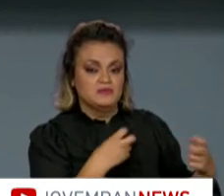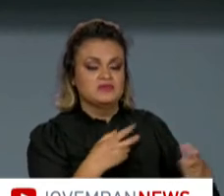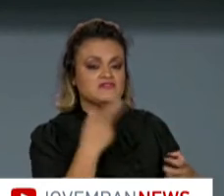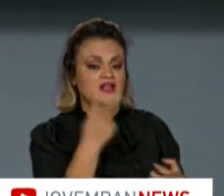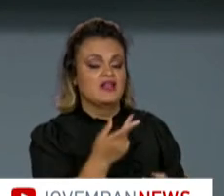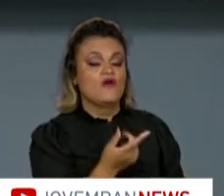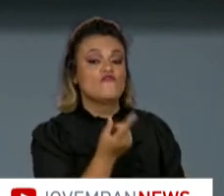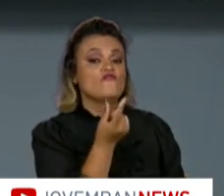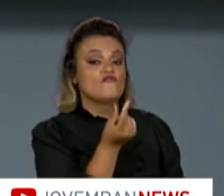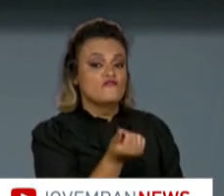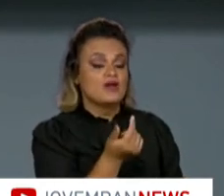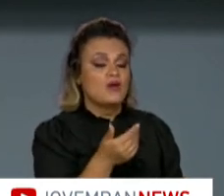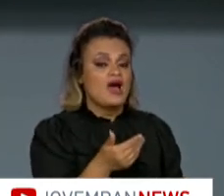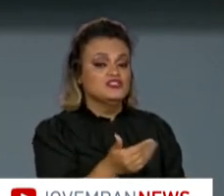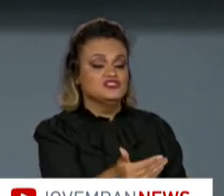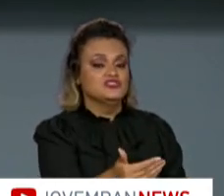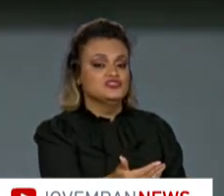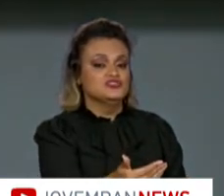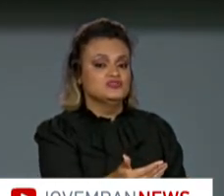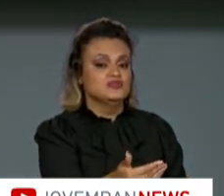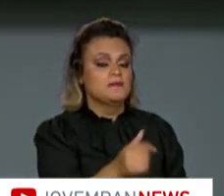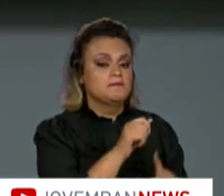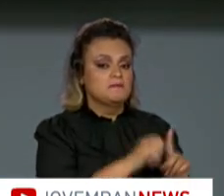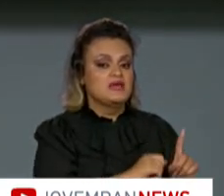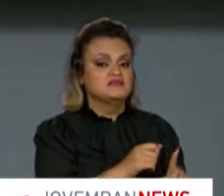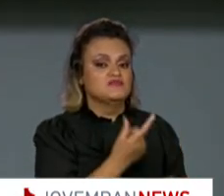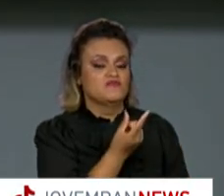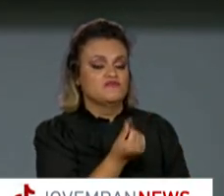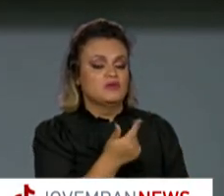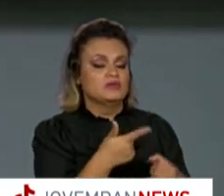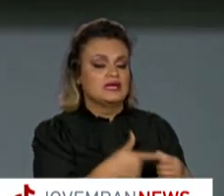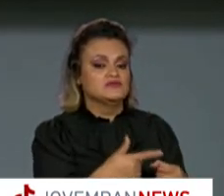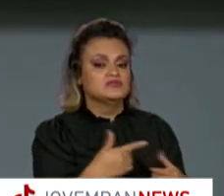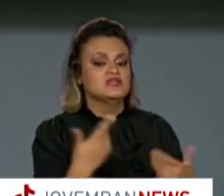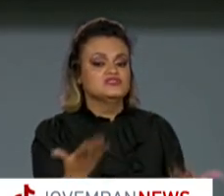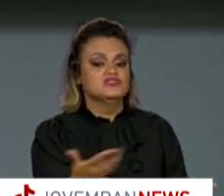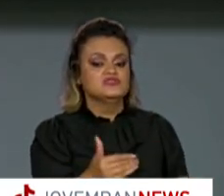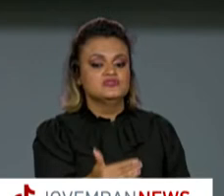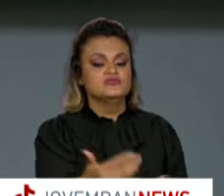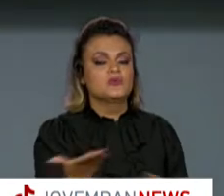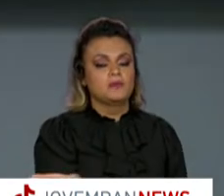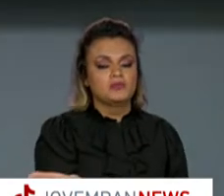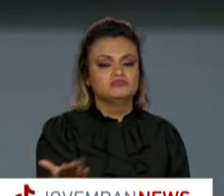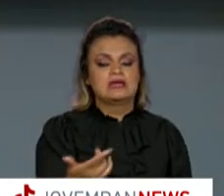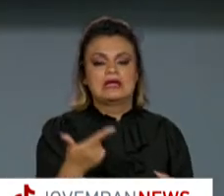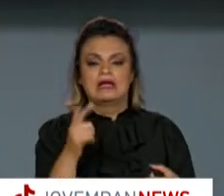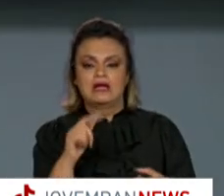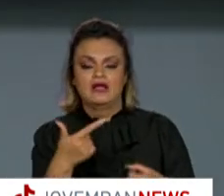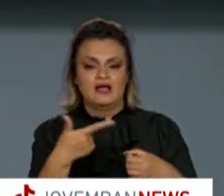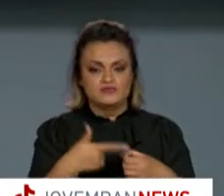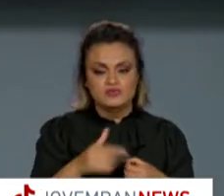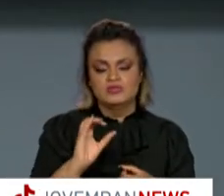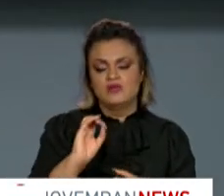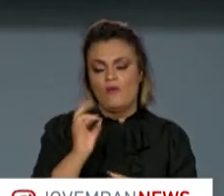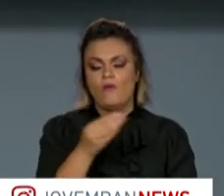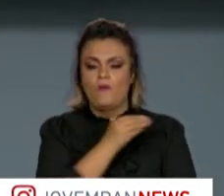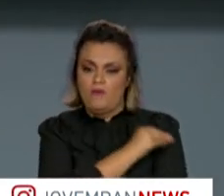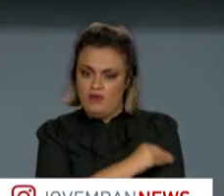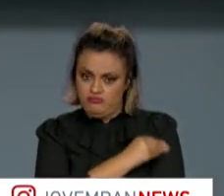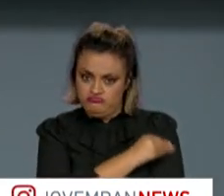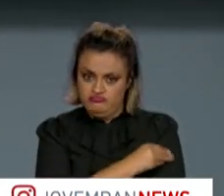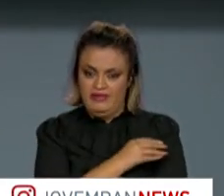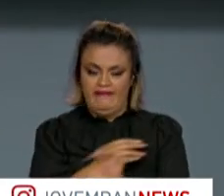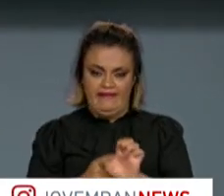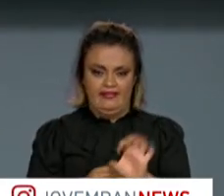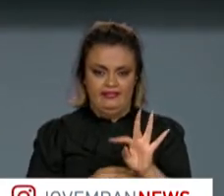preço para o próximo mês desses dois combustíveis, da gasolina e do álcool, né?